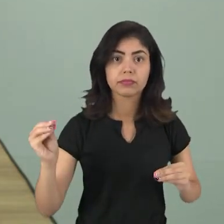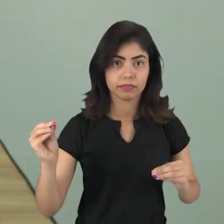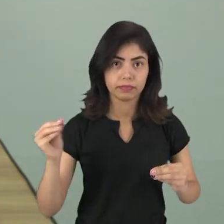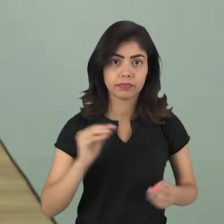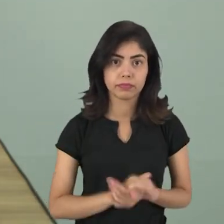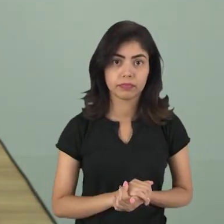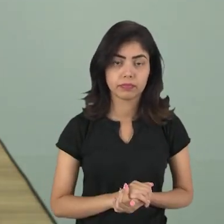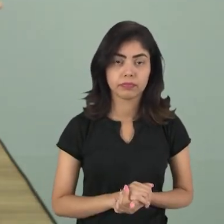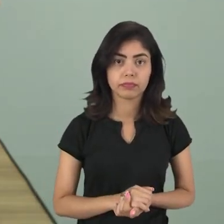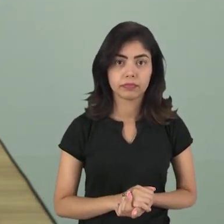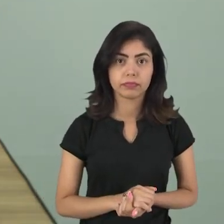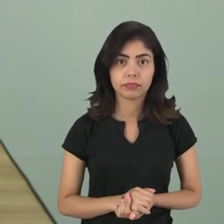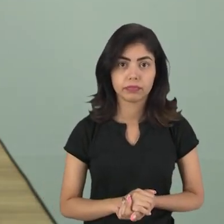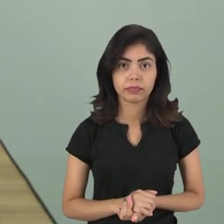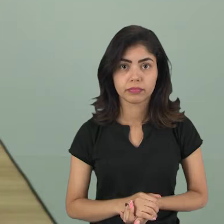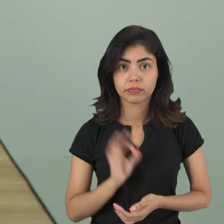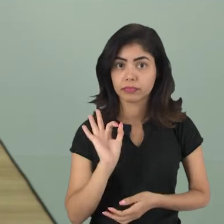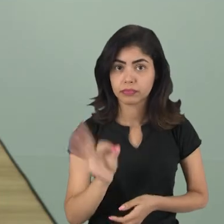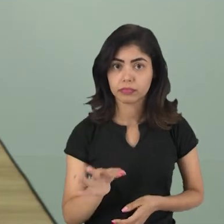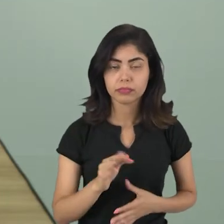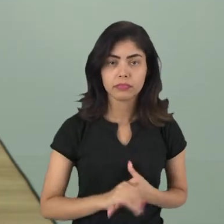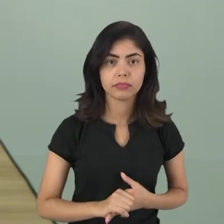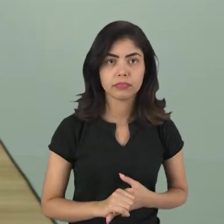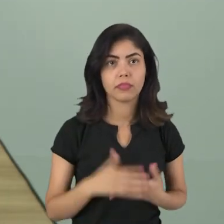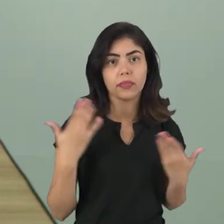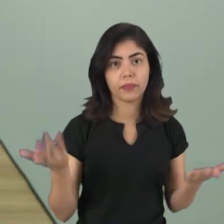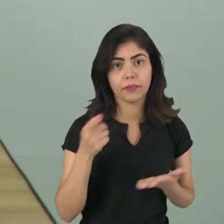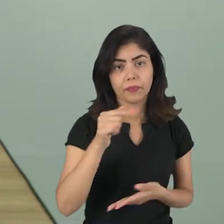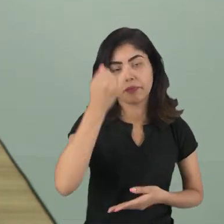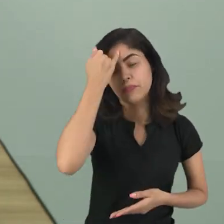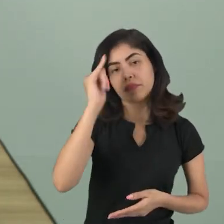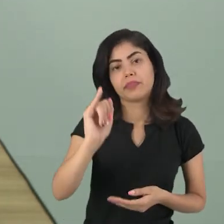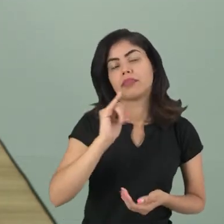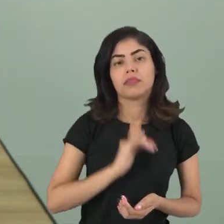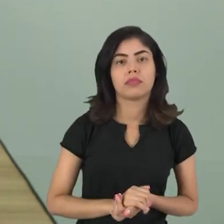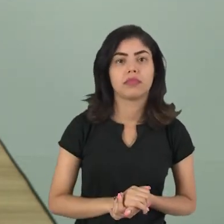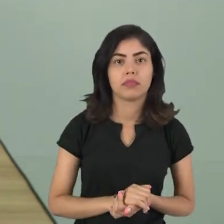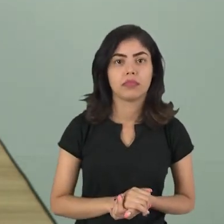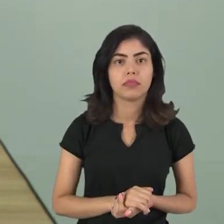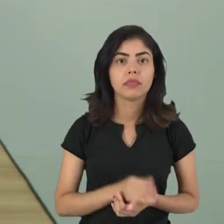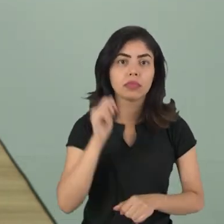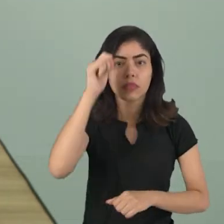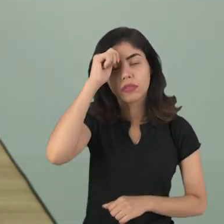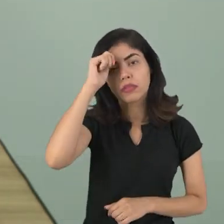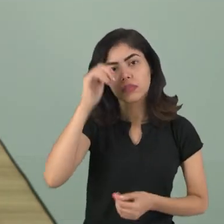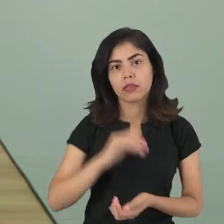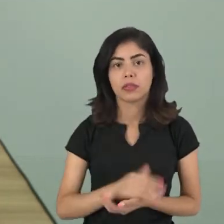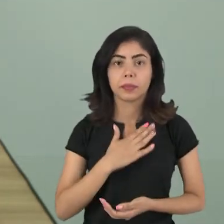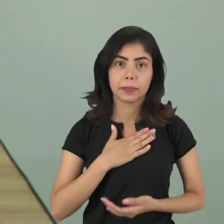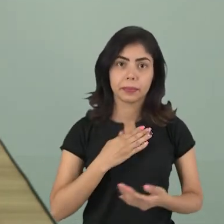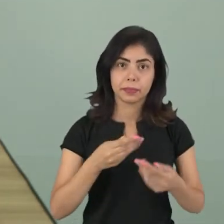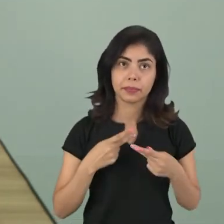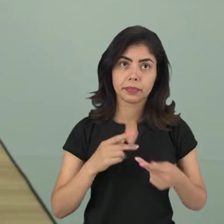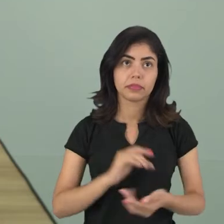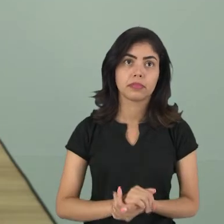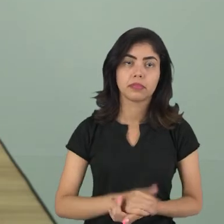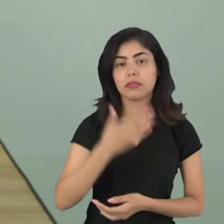praias litorâneas é a Mata Atlântica. Quando o Brasil foi descoberto, aí aqui conta um pouco